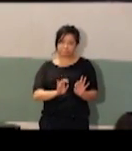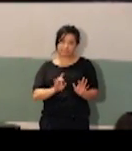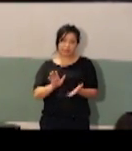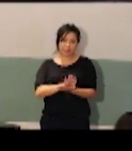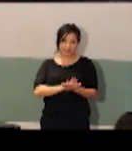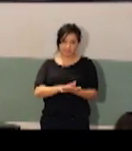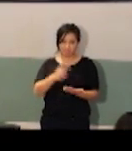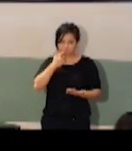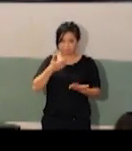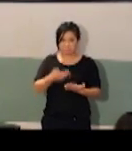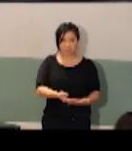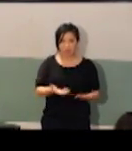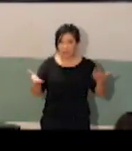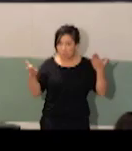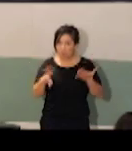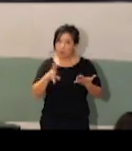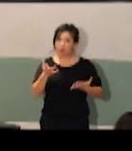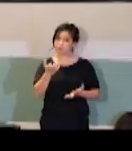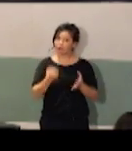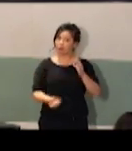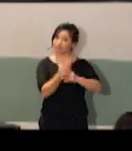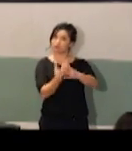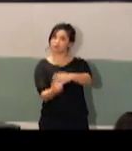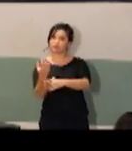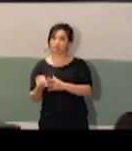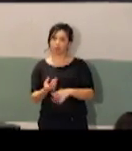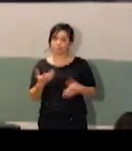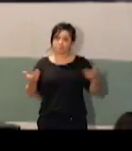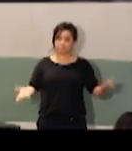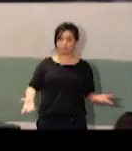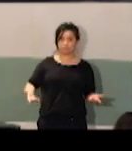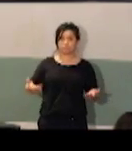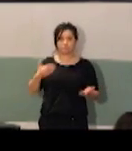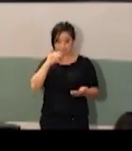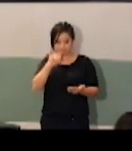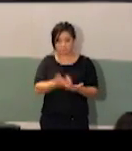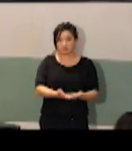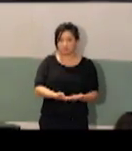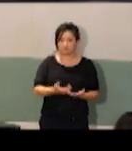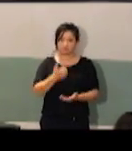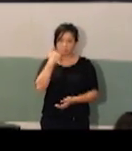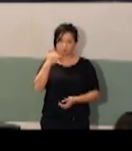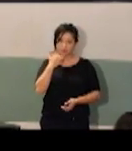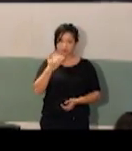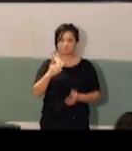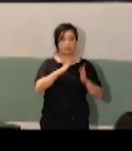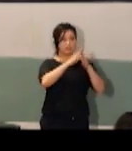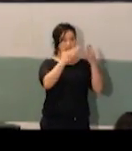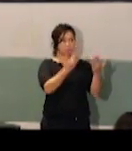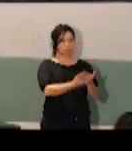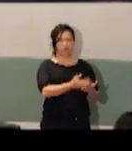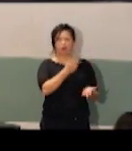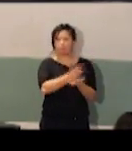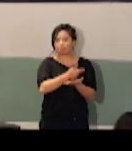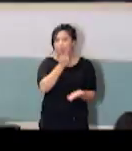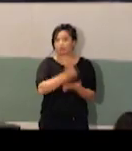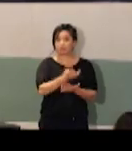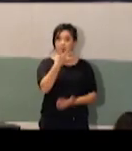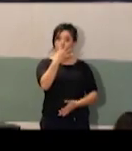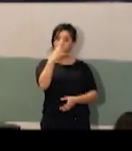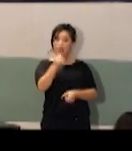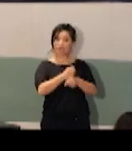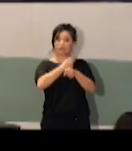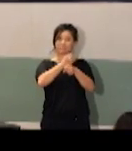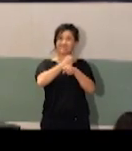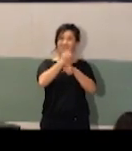agora. As escolas funcionam ainda de 40 anos atrás, com quadro negro e